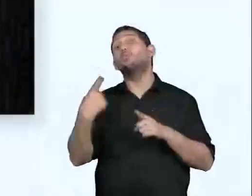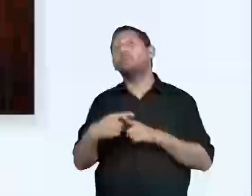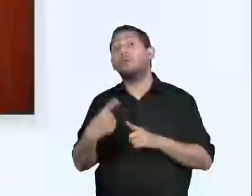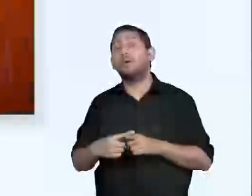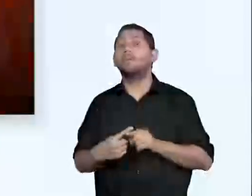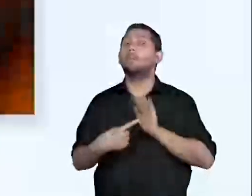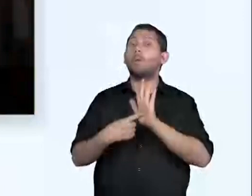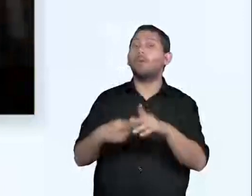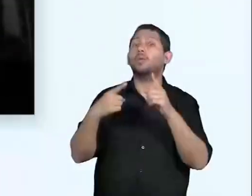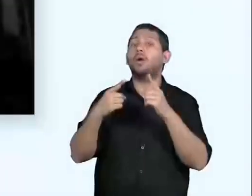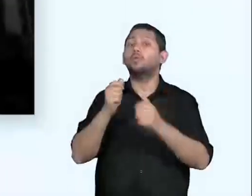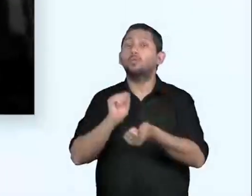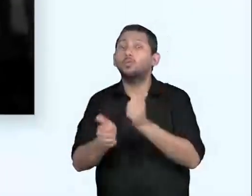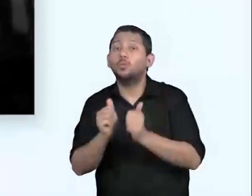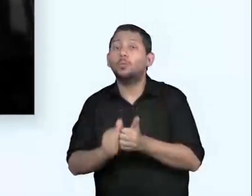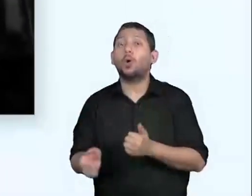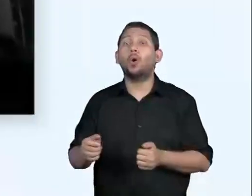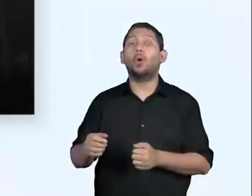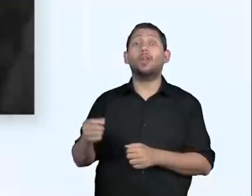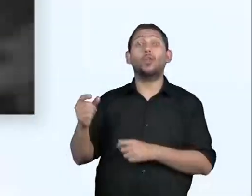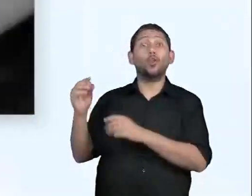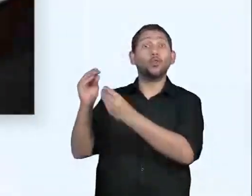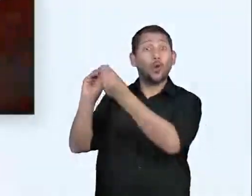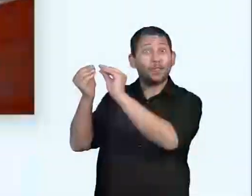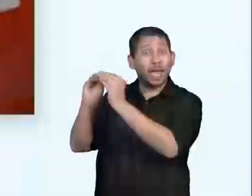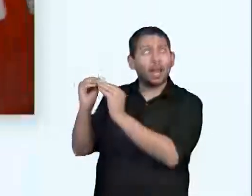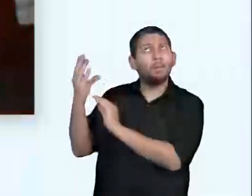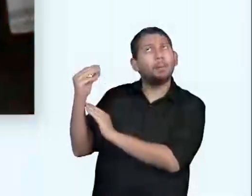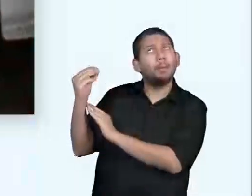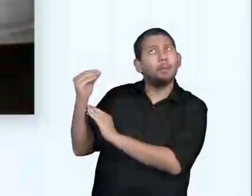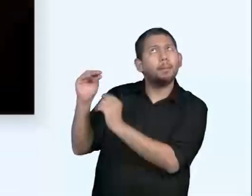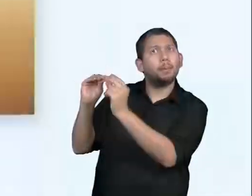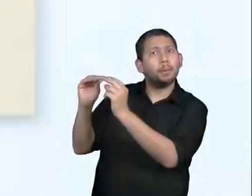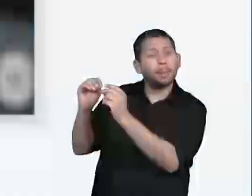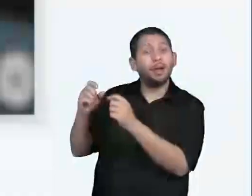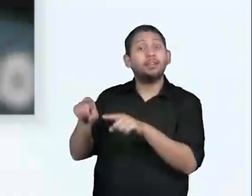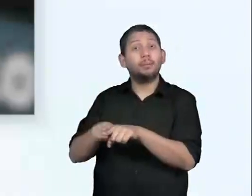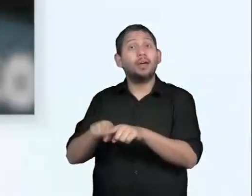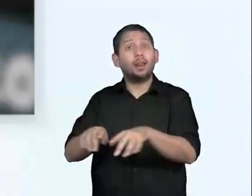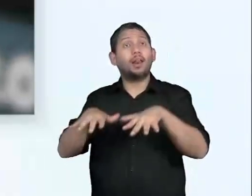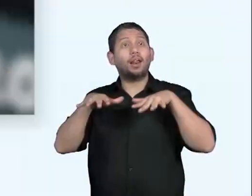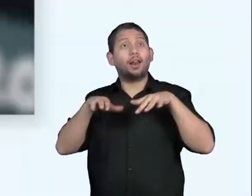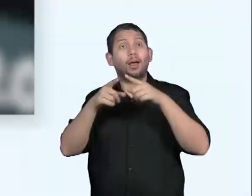com futebol, radionovelas e os famosos programas de auditório.